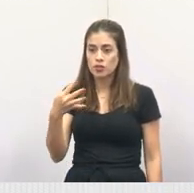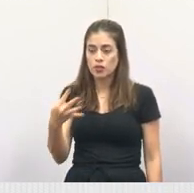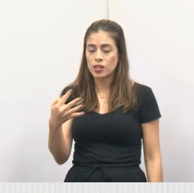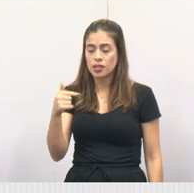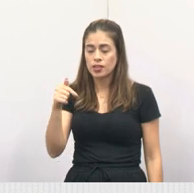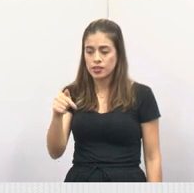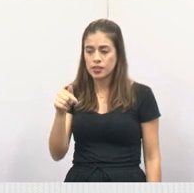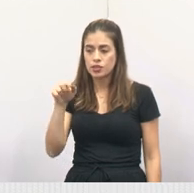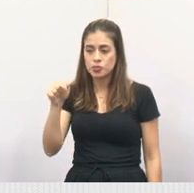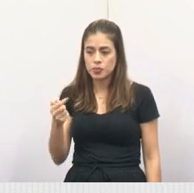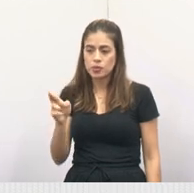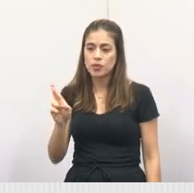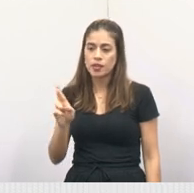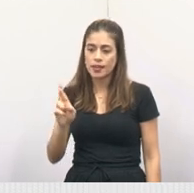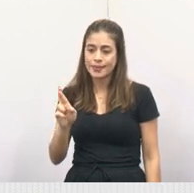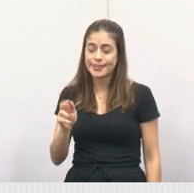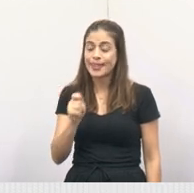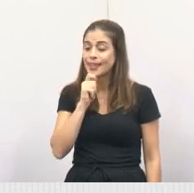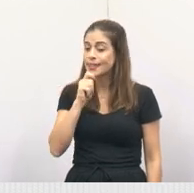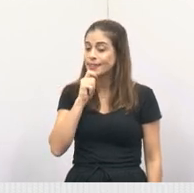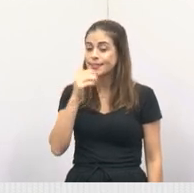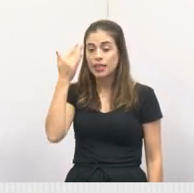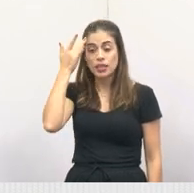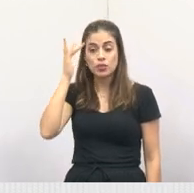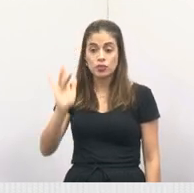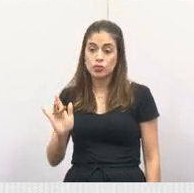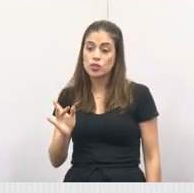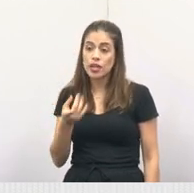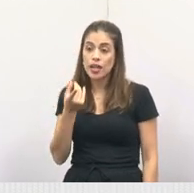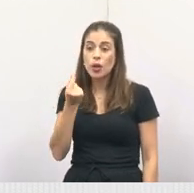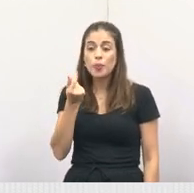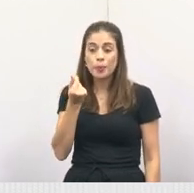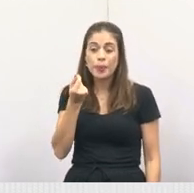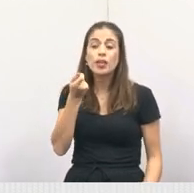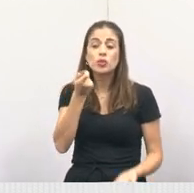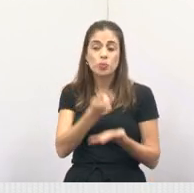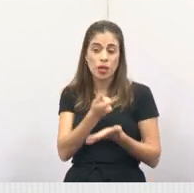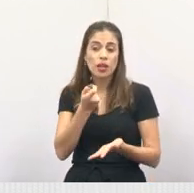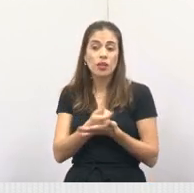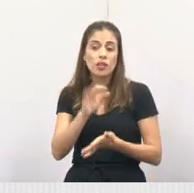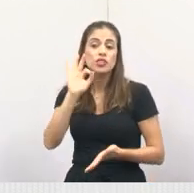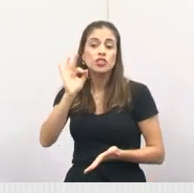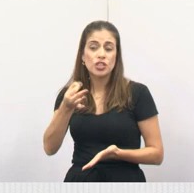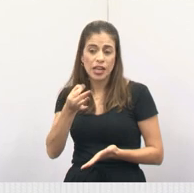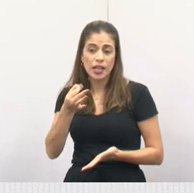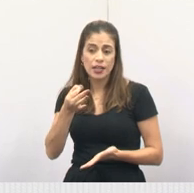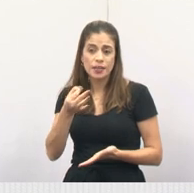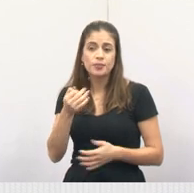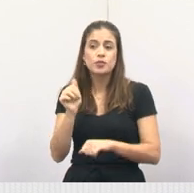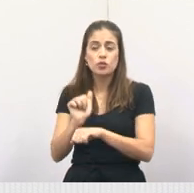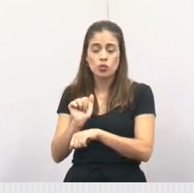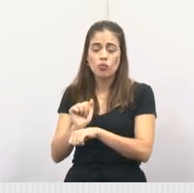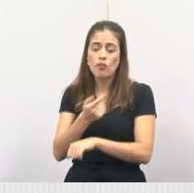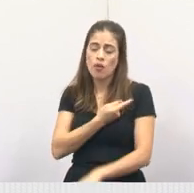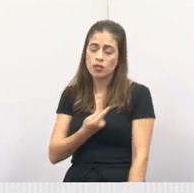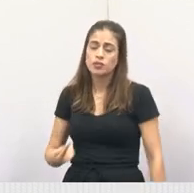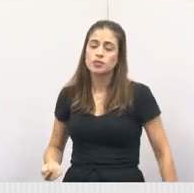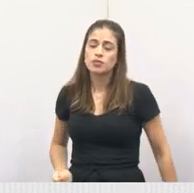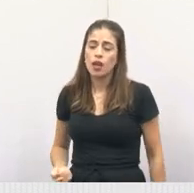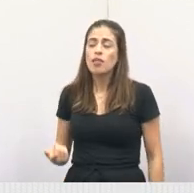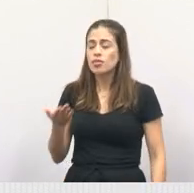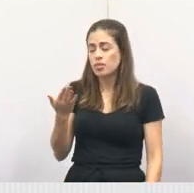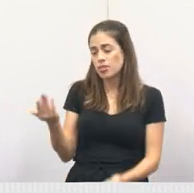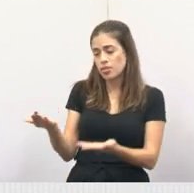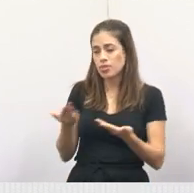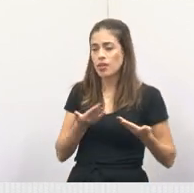o preço atual da obra Estou providenciando junto ao governo do estado para que eu possa trazer essa informação a você